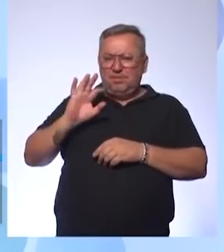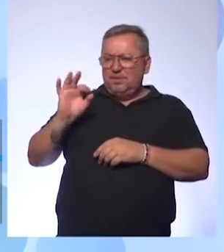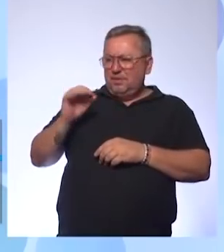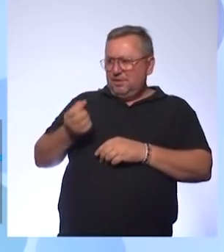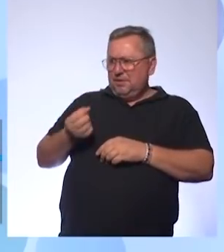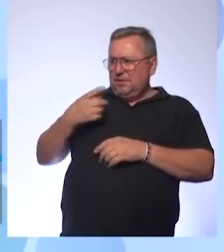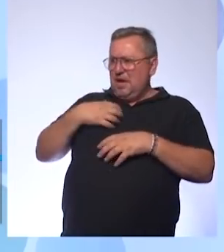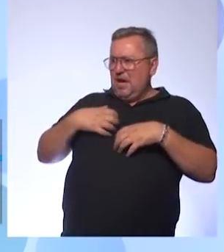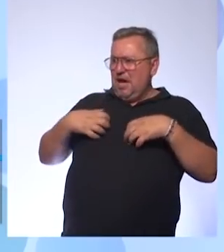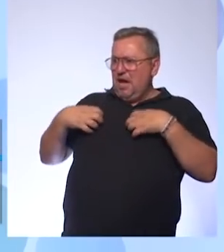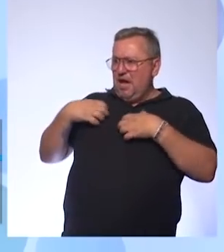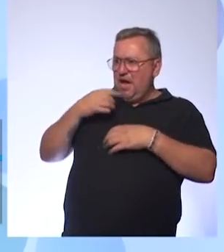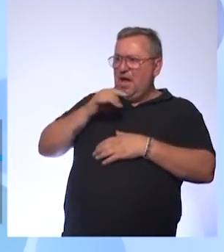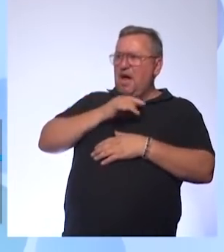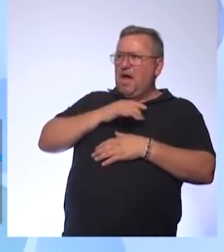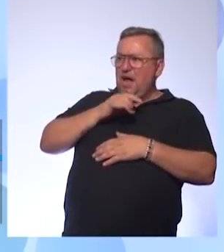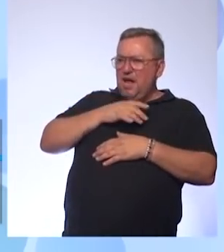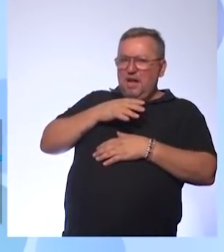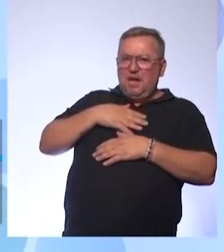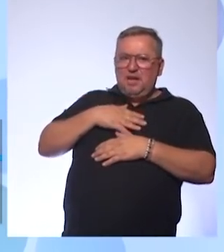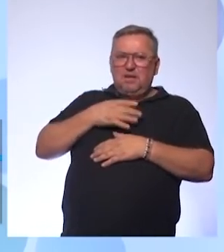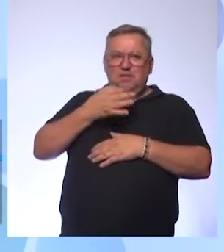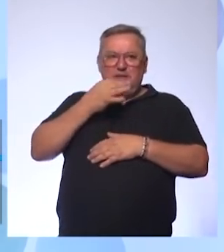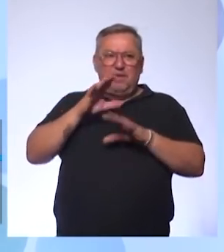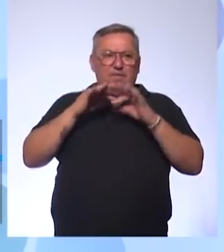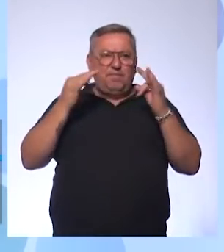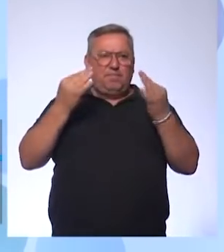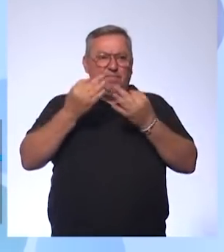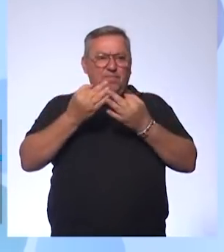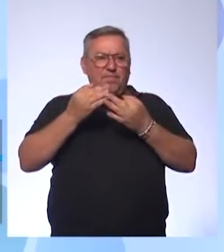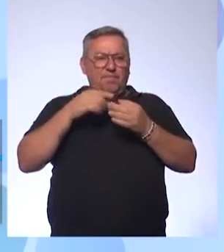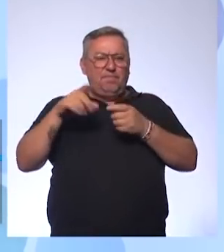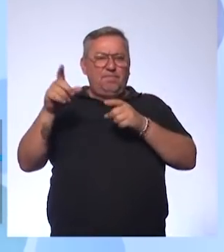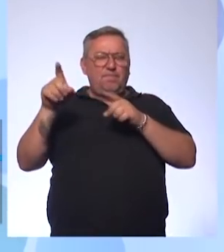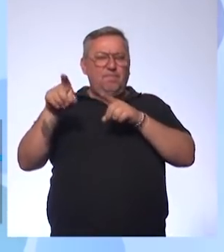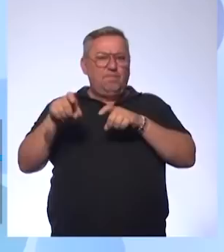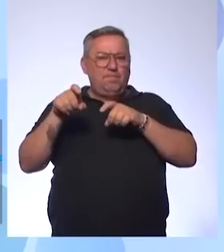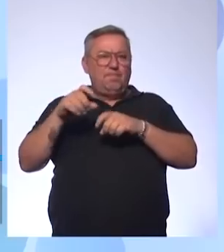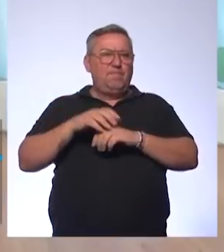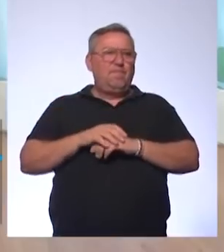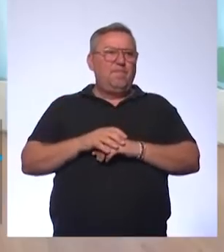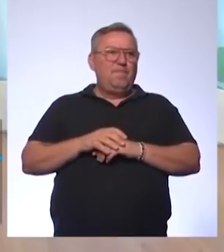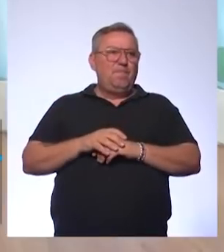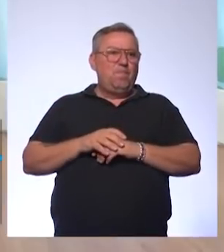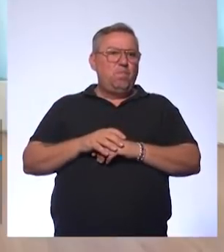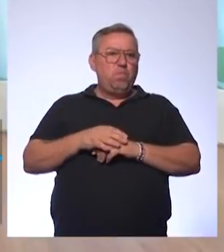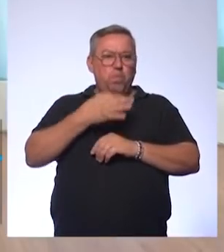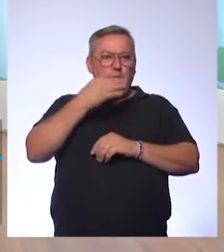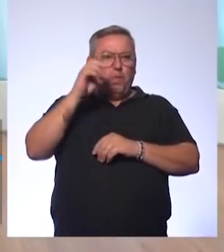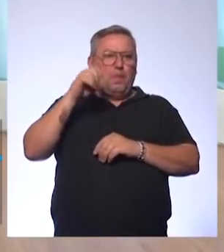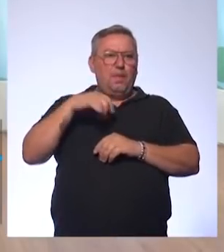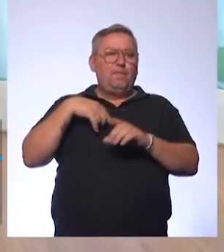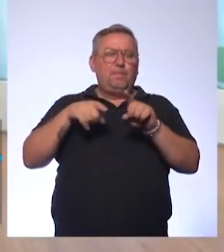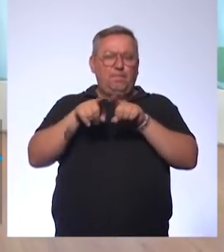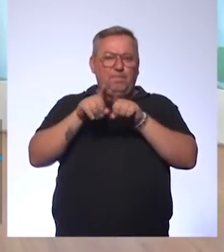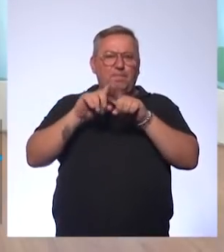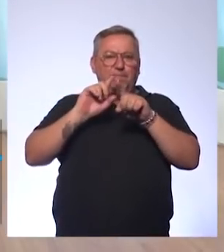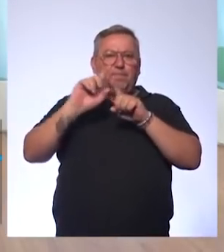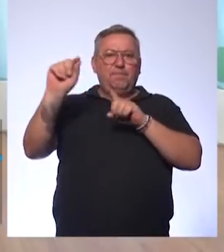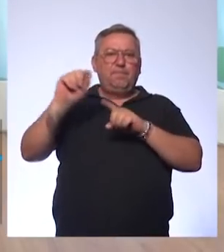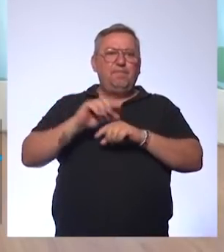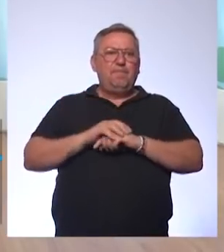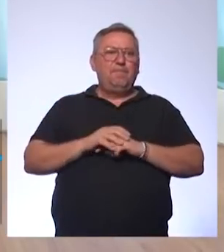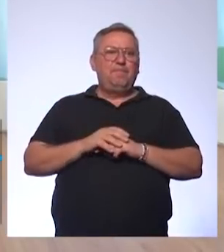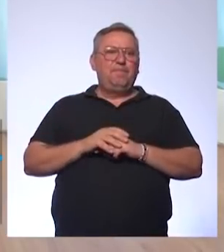dar tipo um medinho assim? Sim. Você acha que você e sua família iam mudar para o campo? Eu acho, tenho certeza. Acho que sim, né? Eu também ia, porque eu morro de